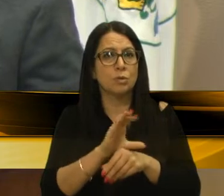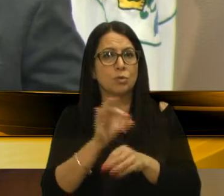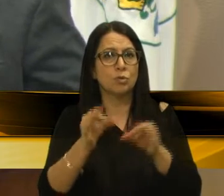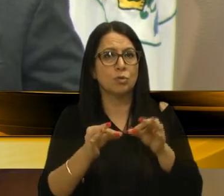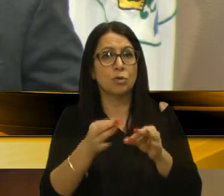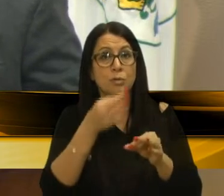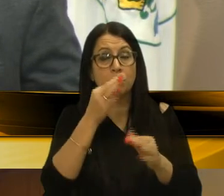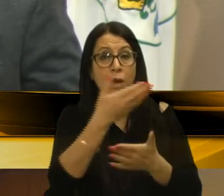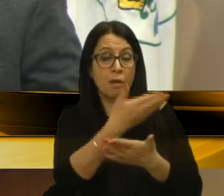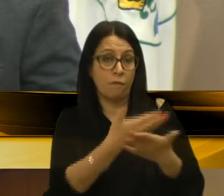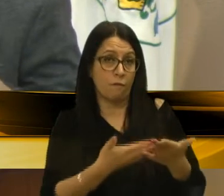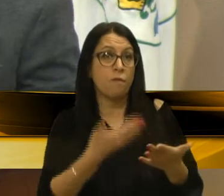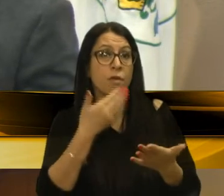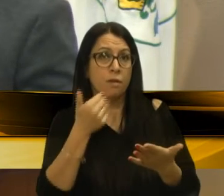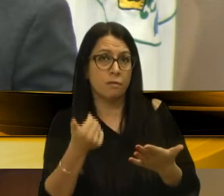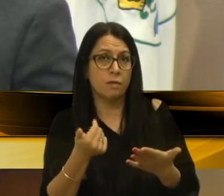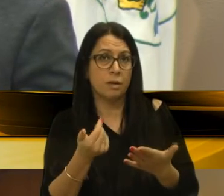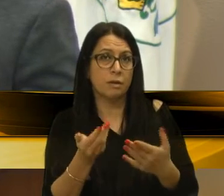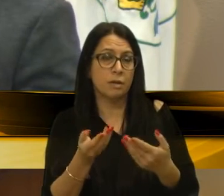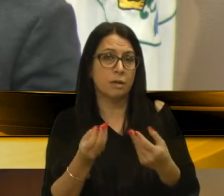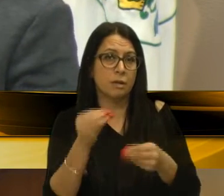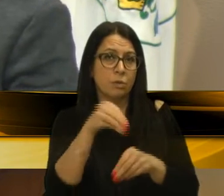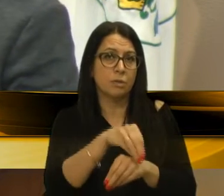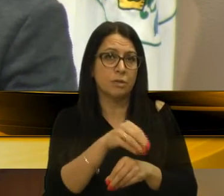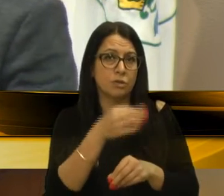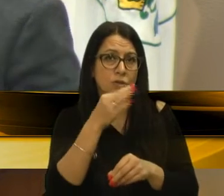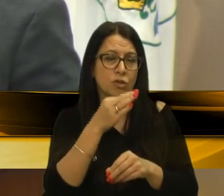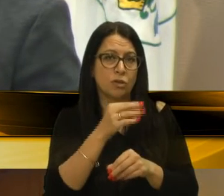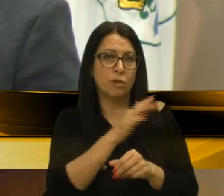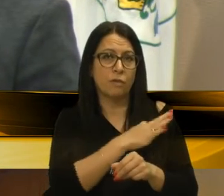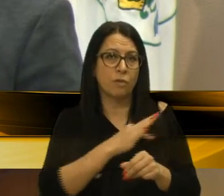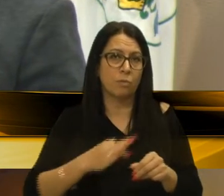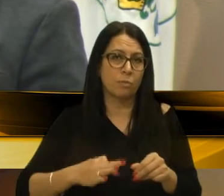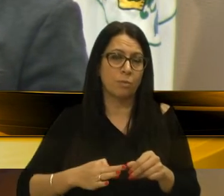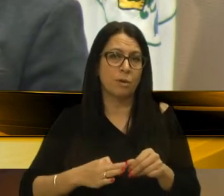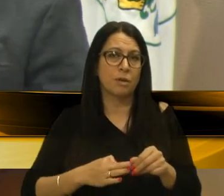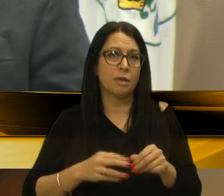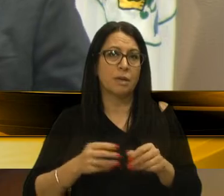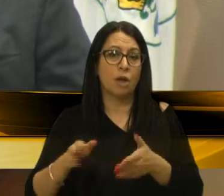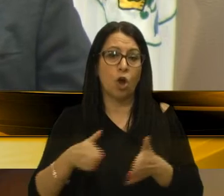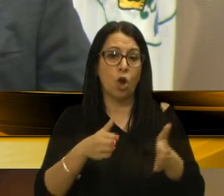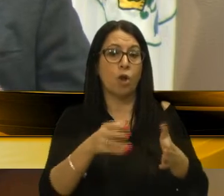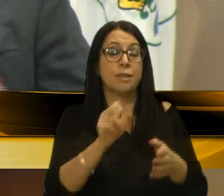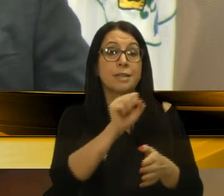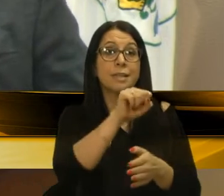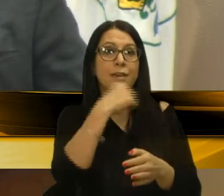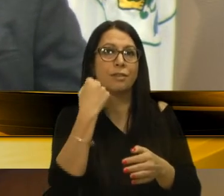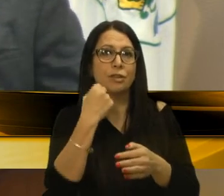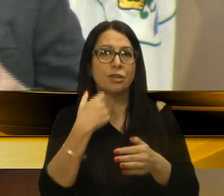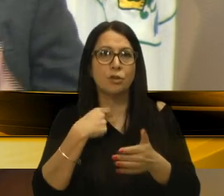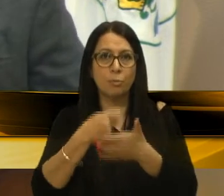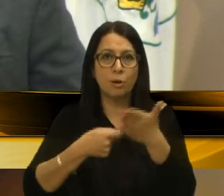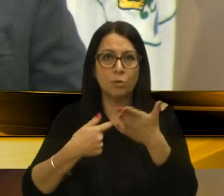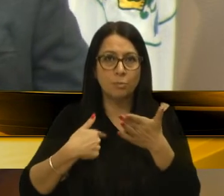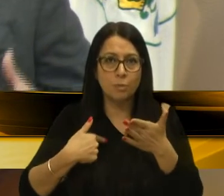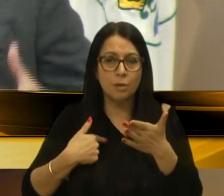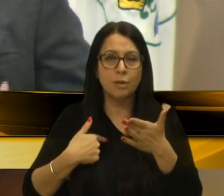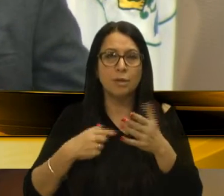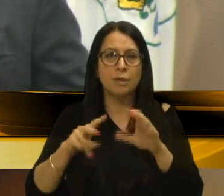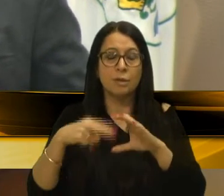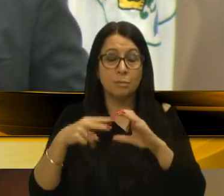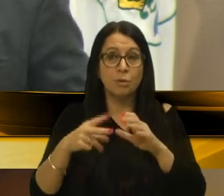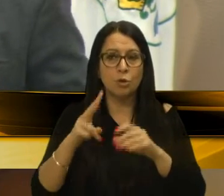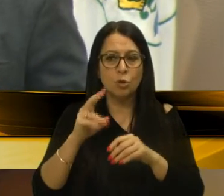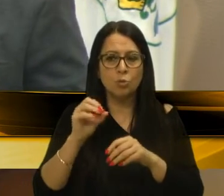favorável à inclusão de caxias do sul e farroupilha na rota cervejeira e foi uma luta do meu gabinete da câmara de vereadores de